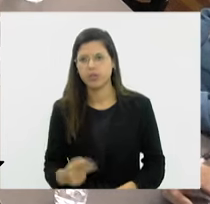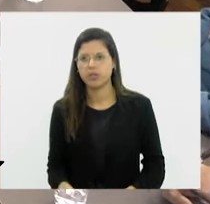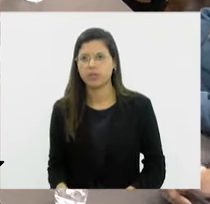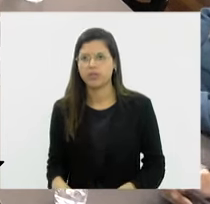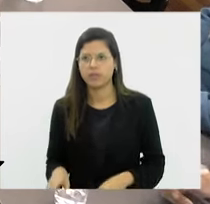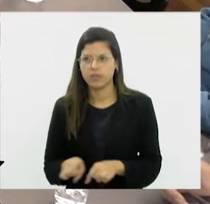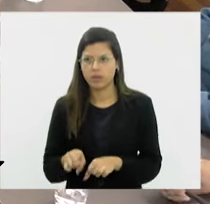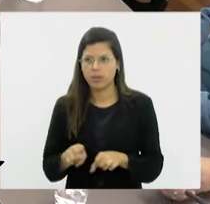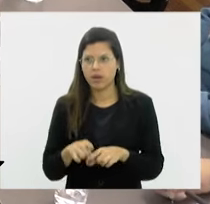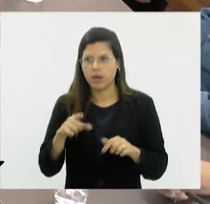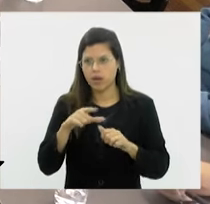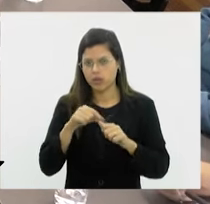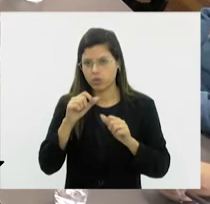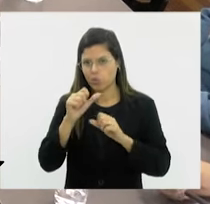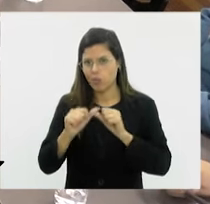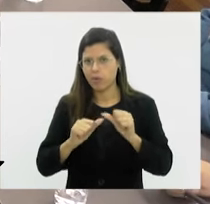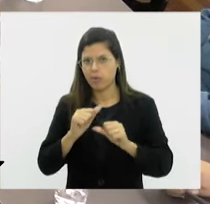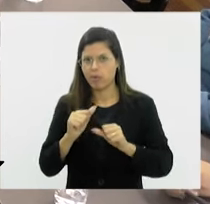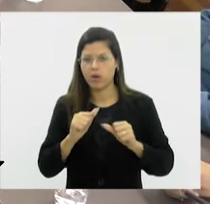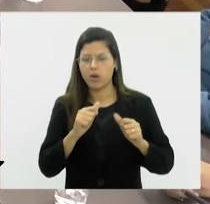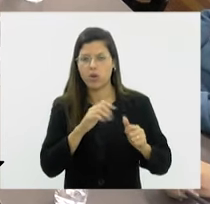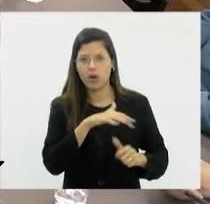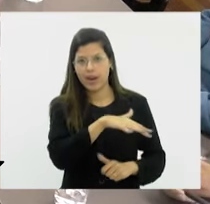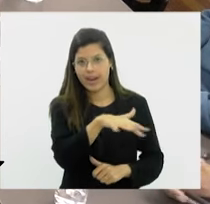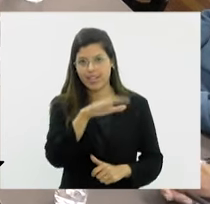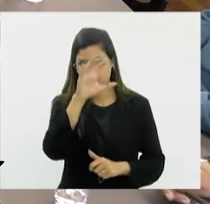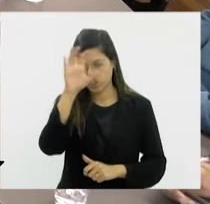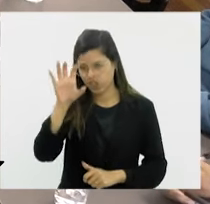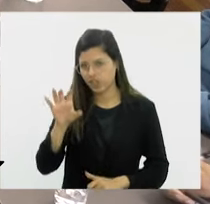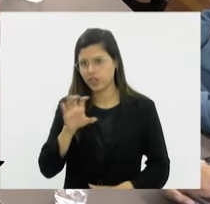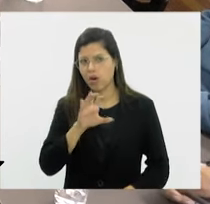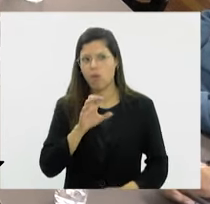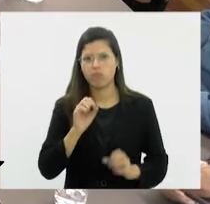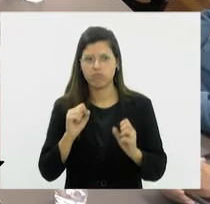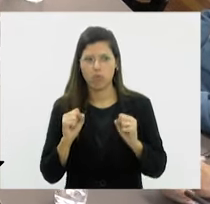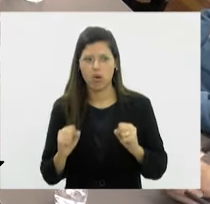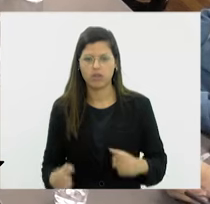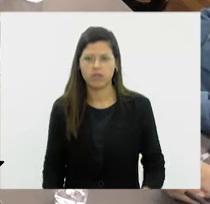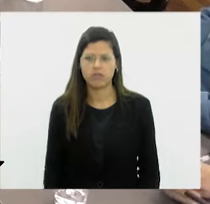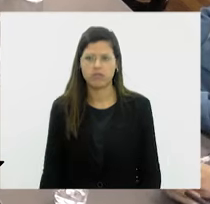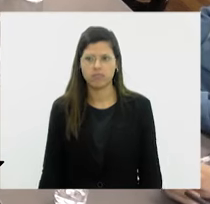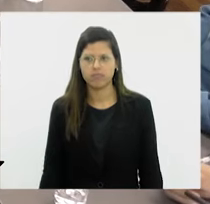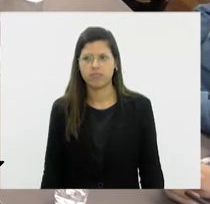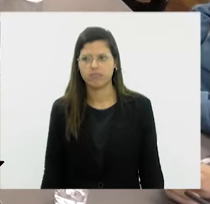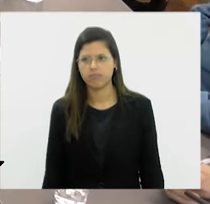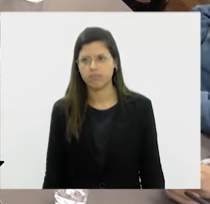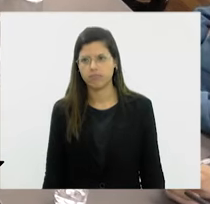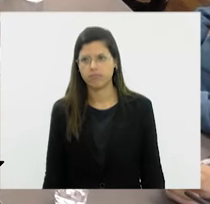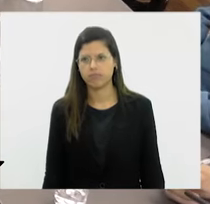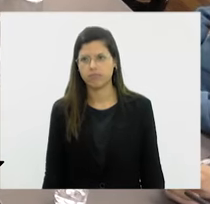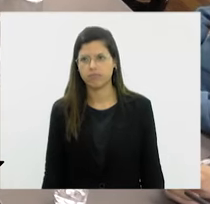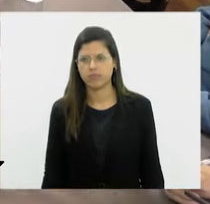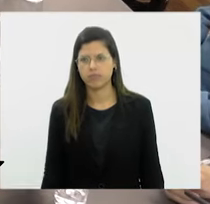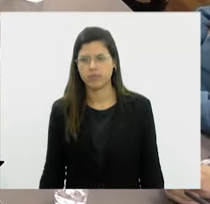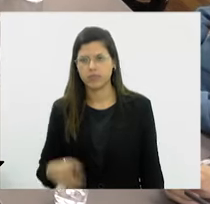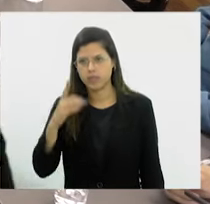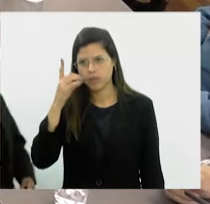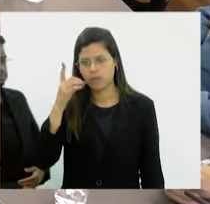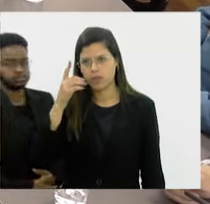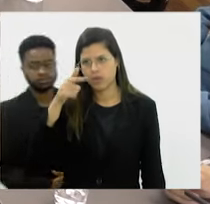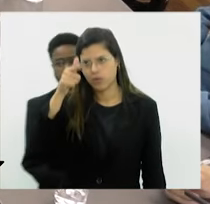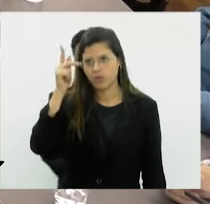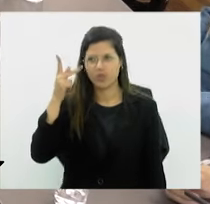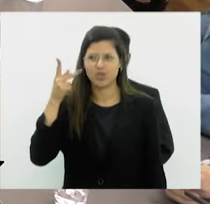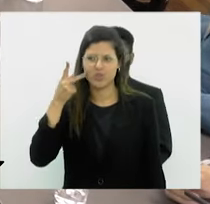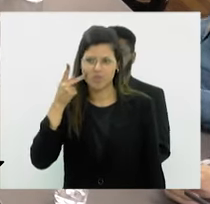conforme... Pode ser? Pode ser dessa forma? Pode ser, presidente. Então, deputado Luiz Paulo, como irmão